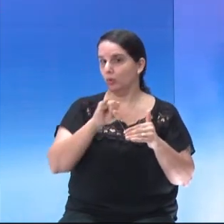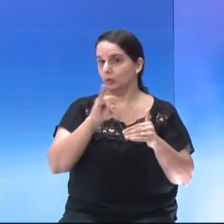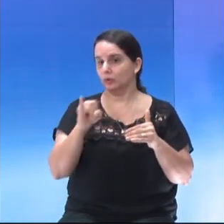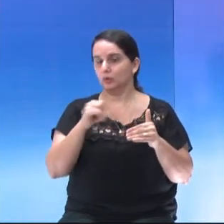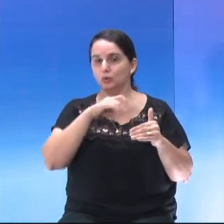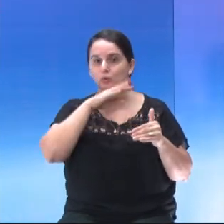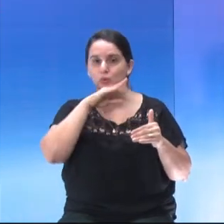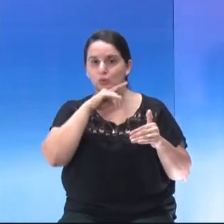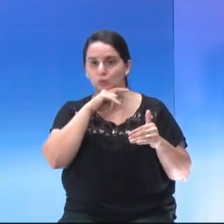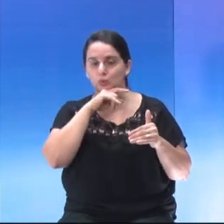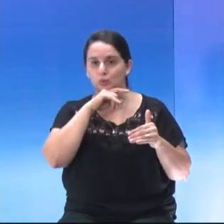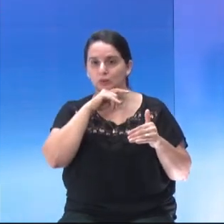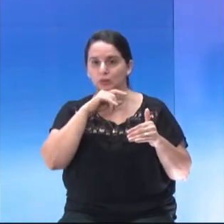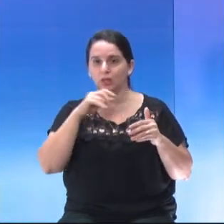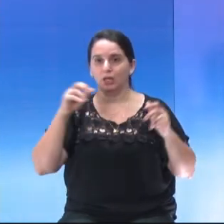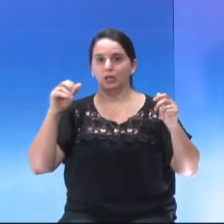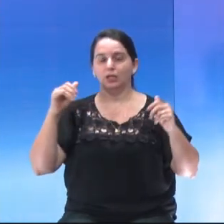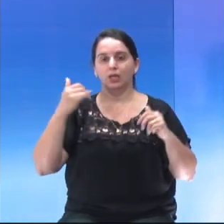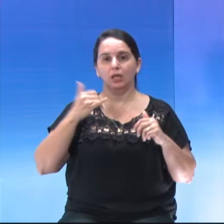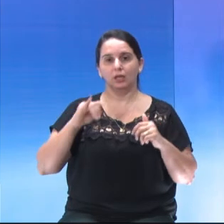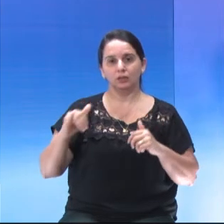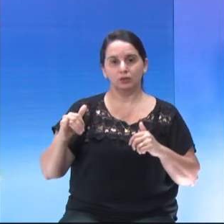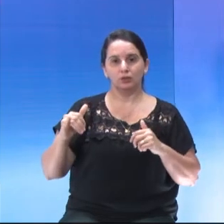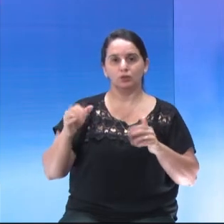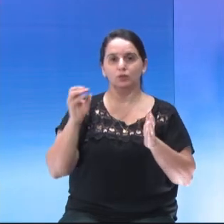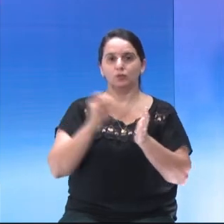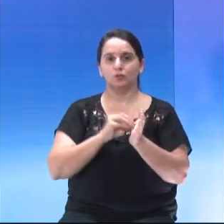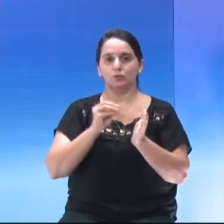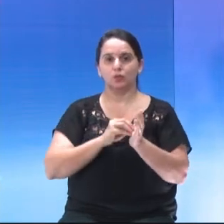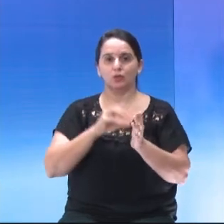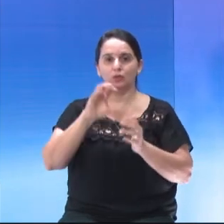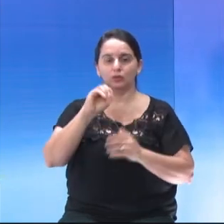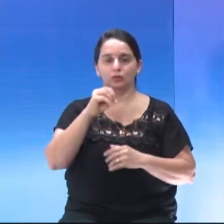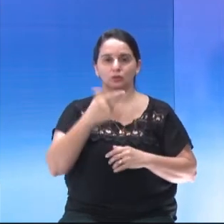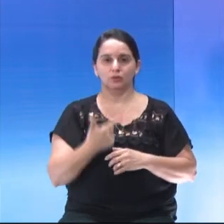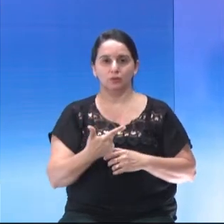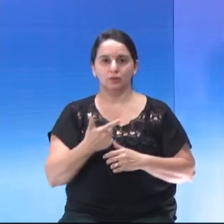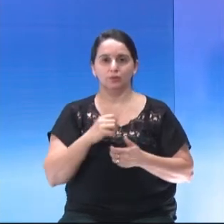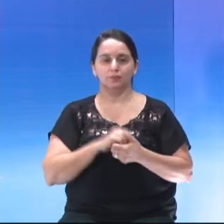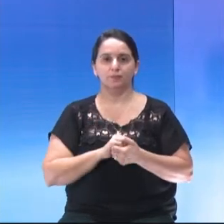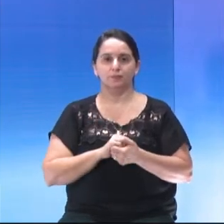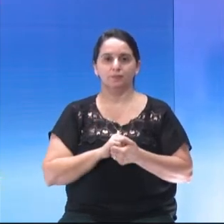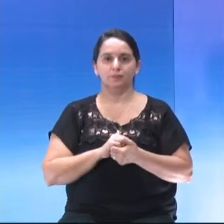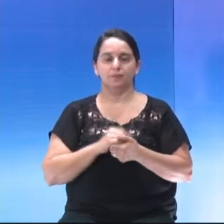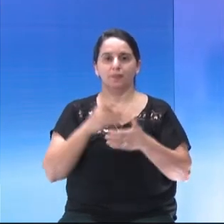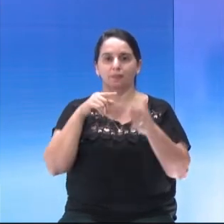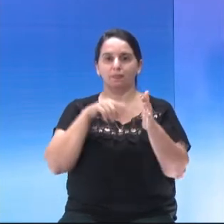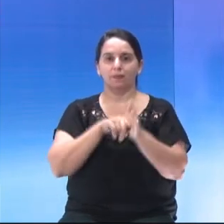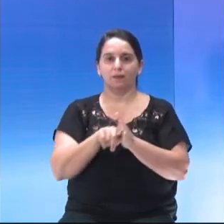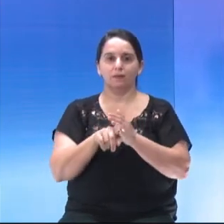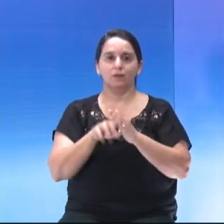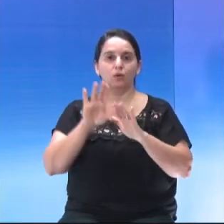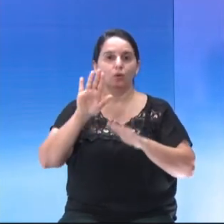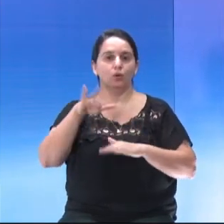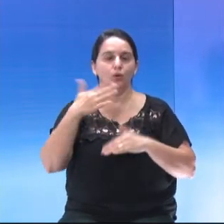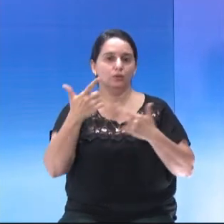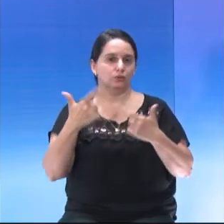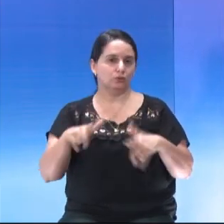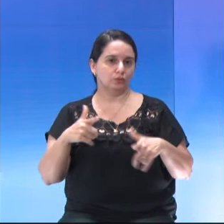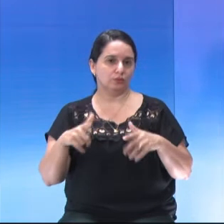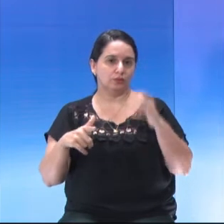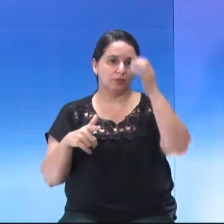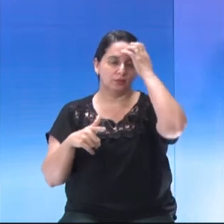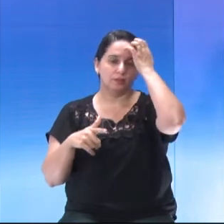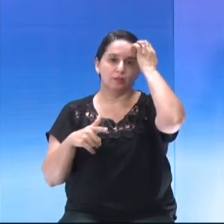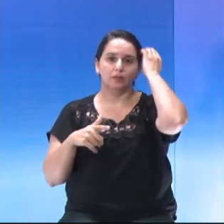não energeticamente quando há falta de oxigênio. Então, vamos escrever essa equação. Quando não tem oxigênio,